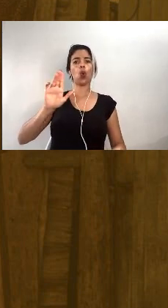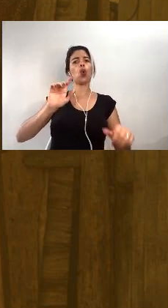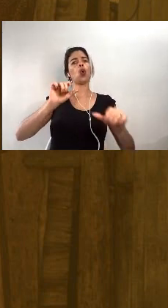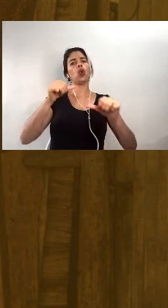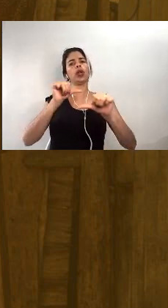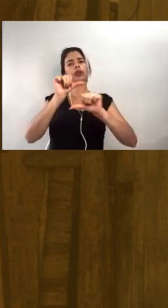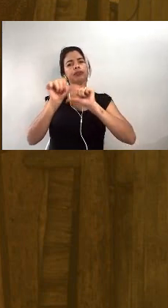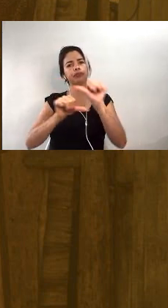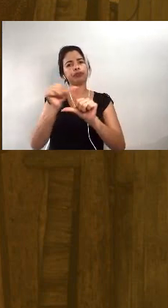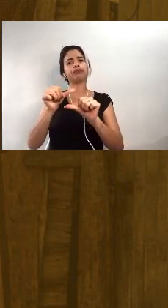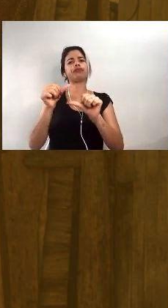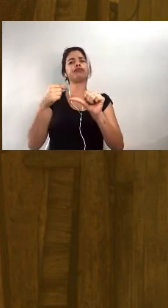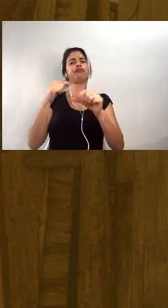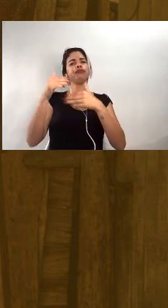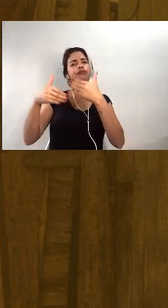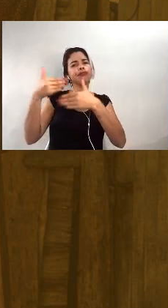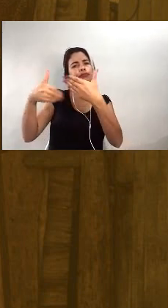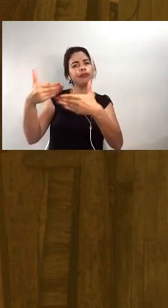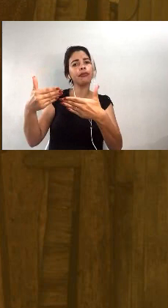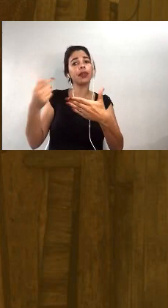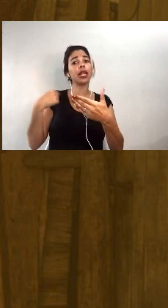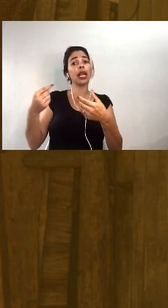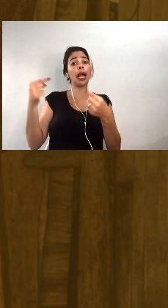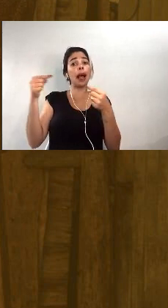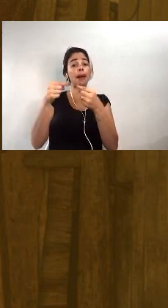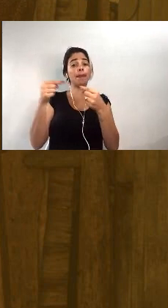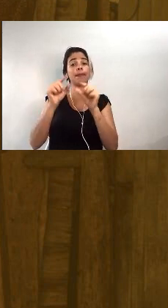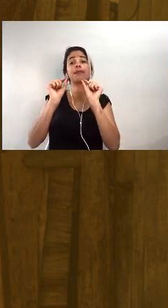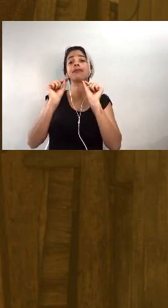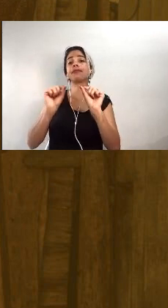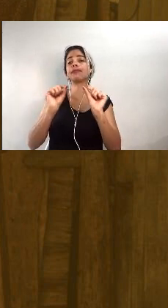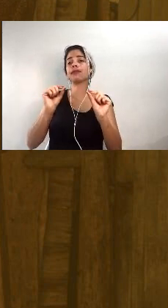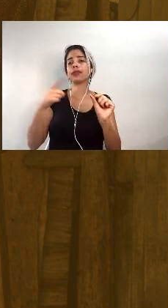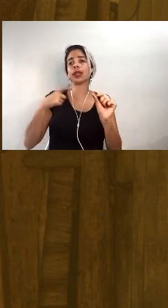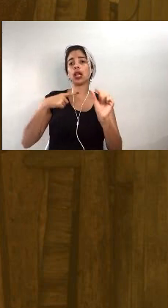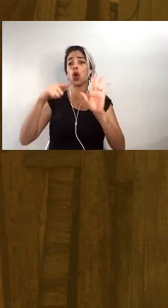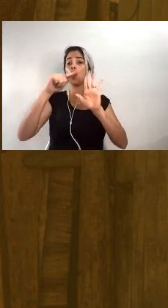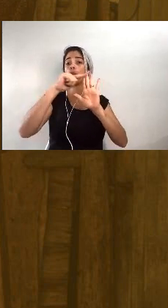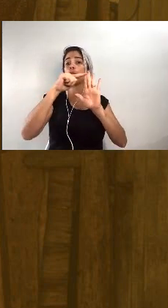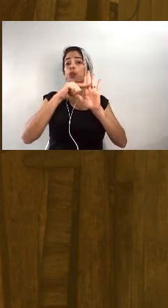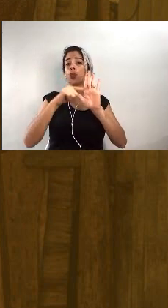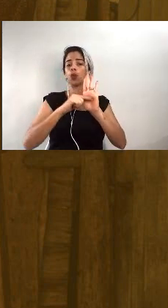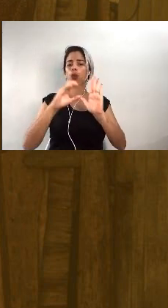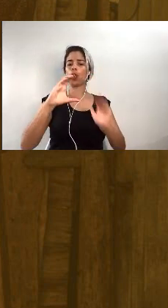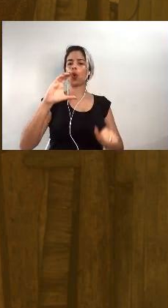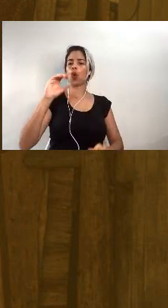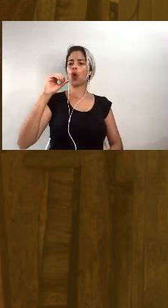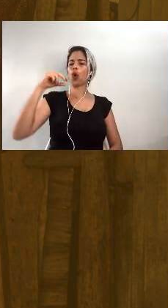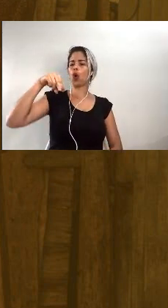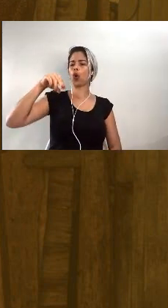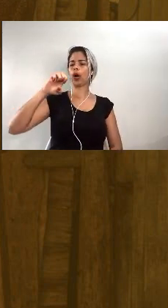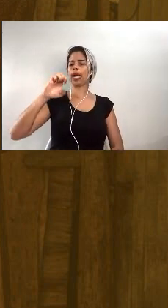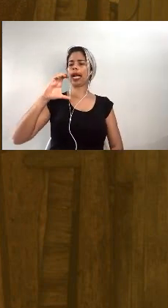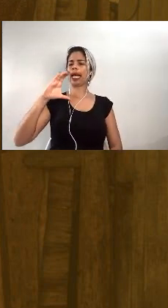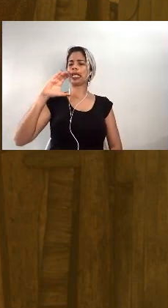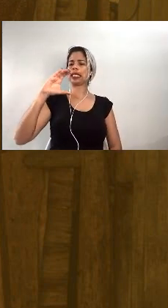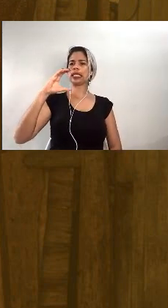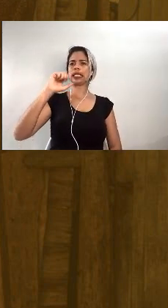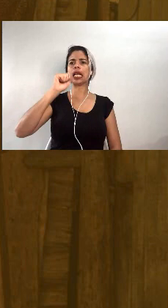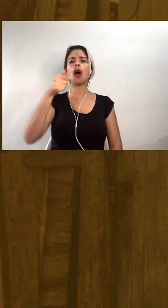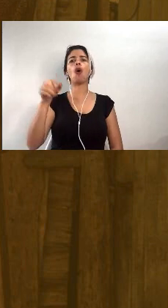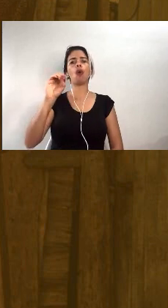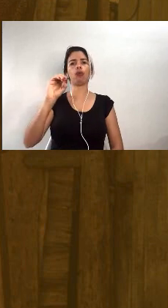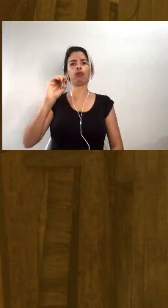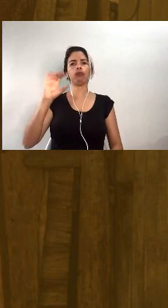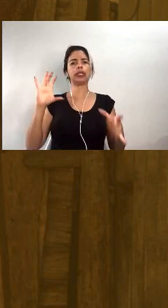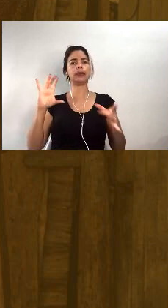SECADI, que instituiu, né, o programa Conexões, chegou a acontecer em 33 universidades, em todas